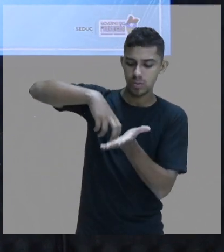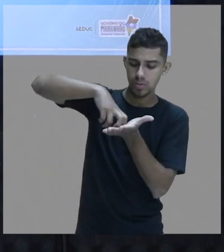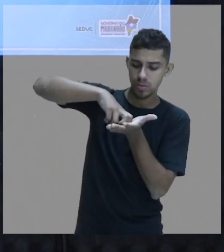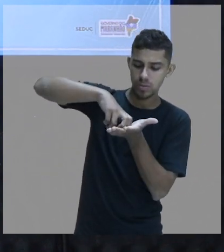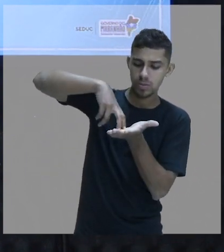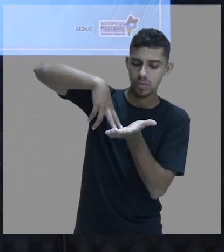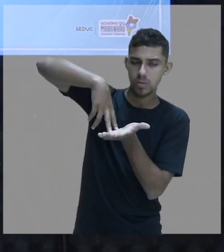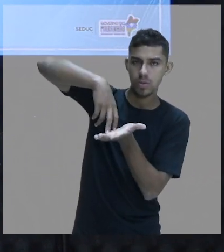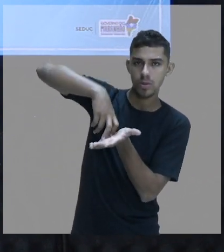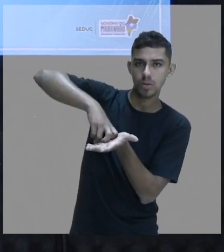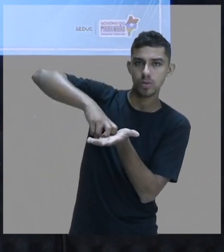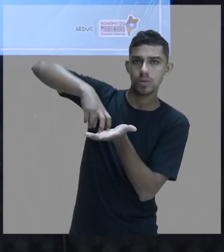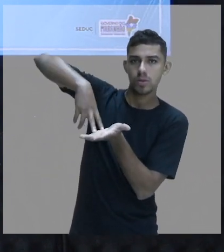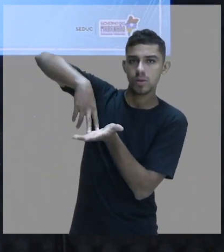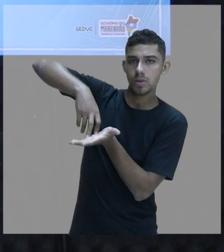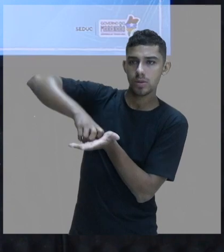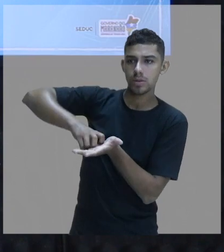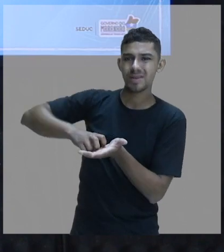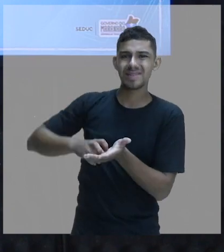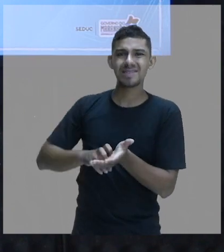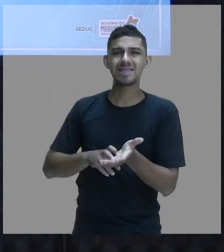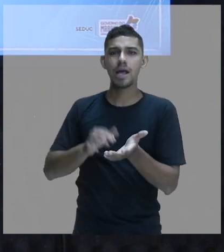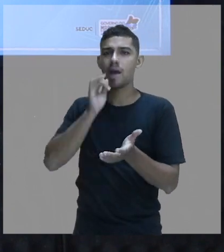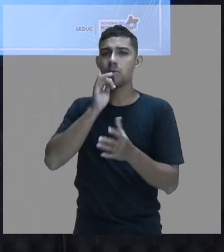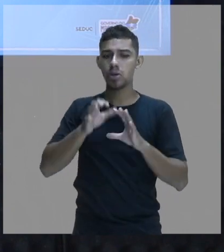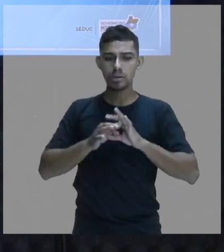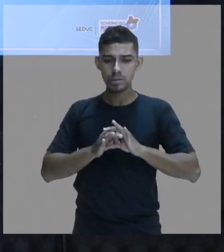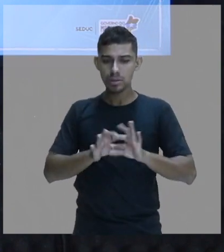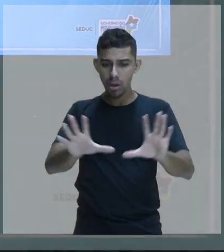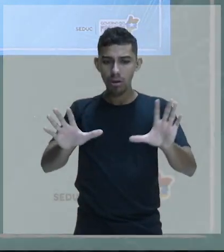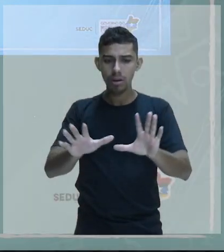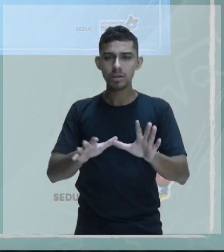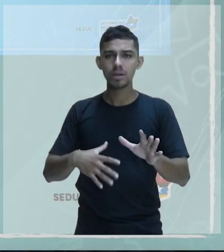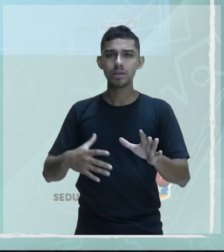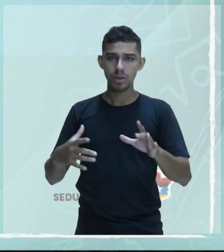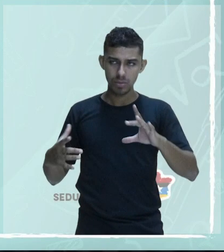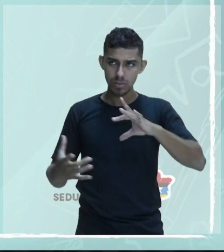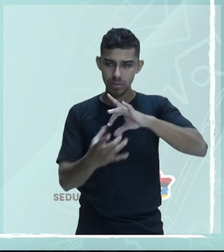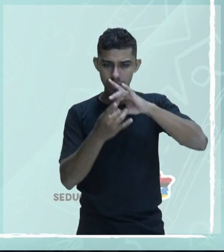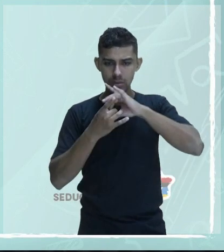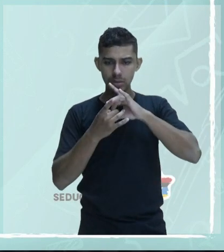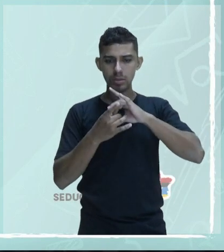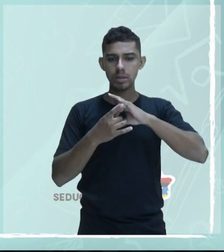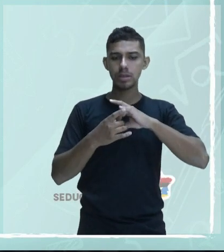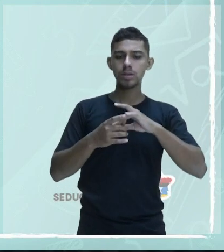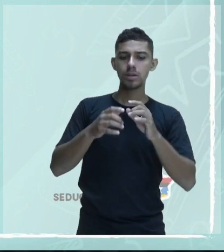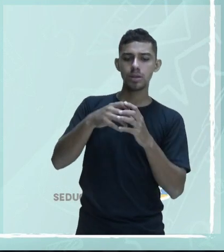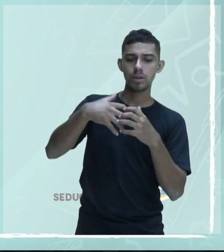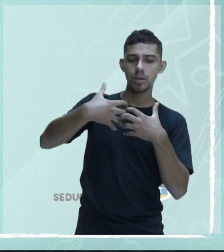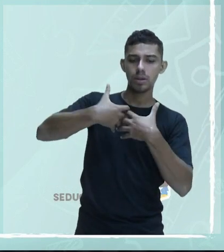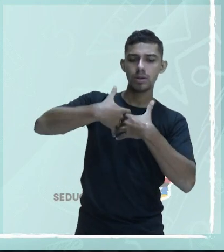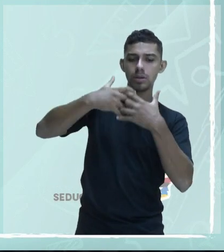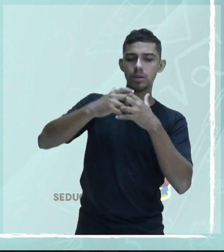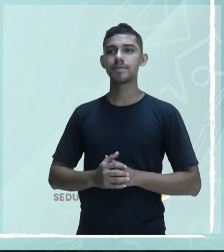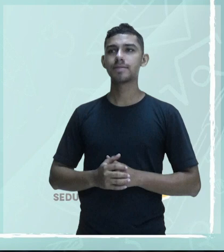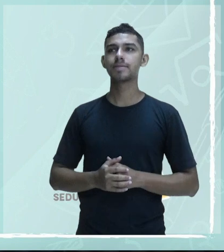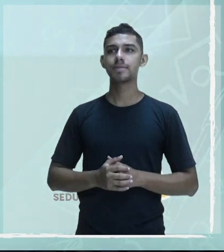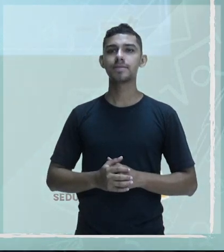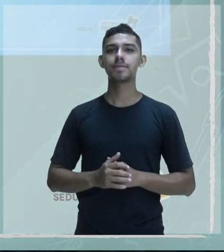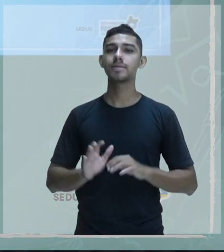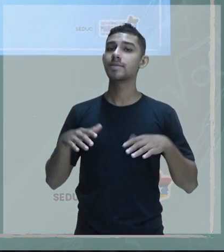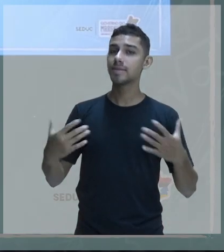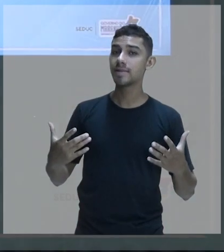articulação. Nossa perna ia ficar toda solta. Então, os ligamentos têm essa função de dar uma certa estabilidade.